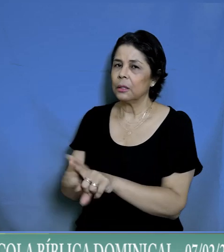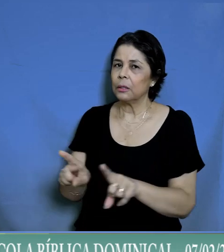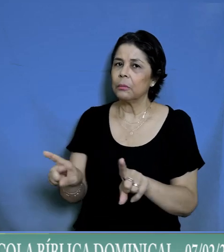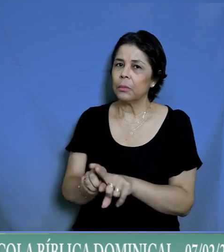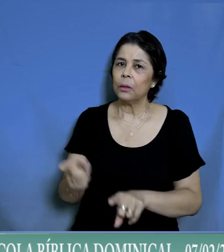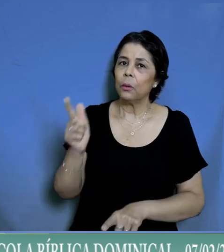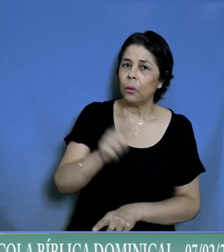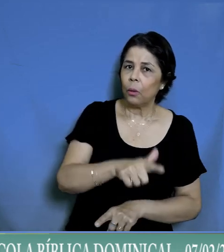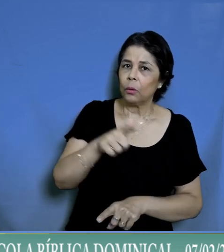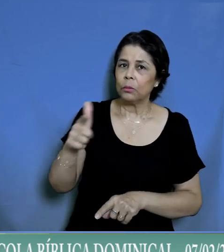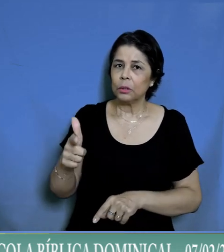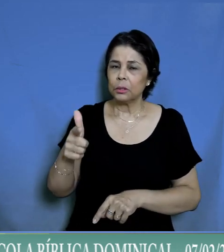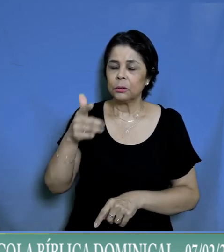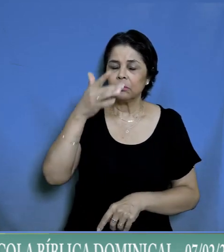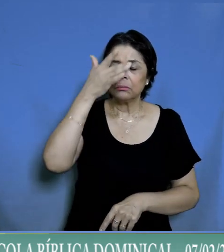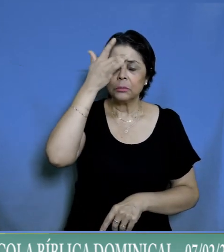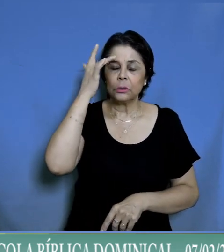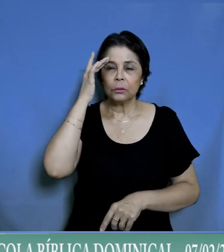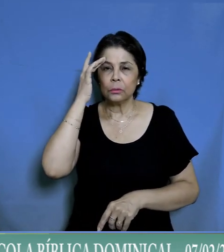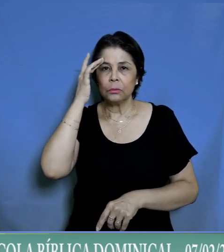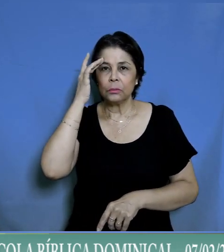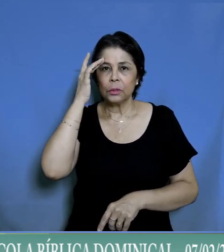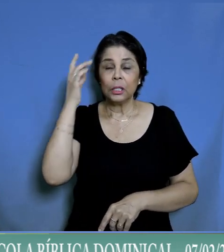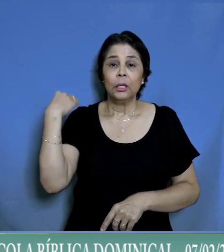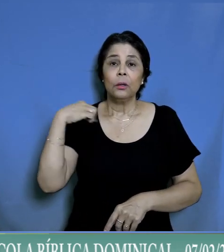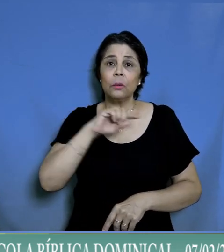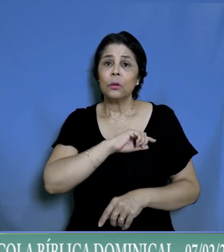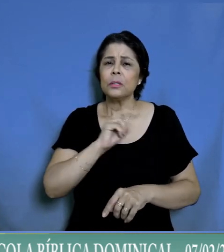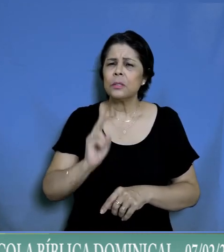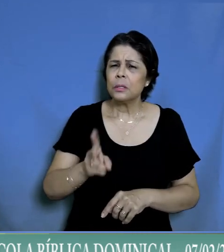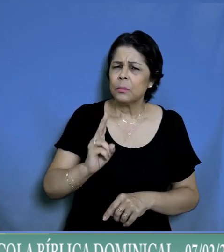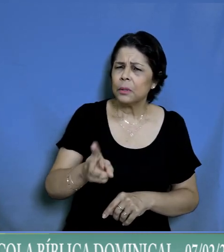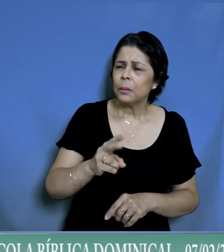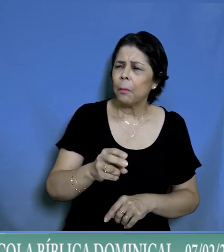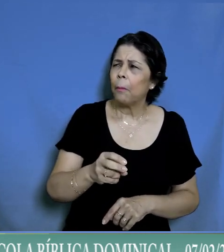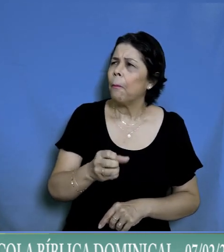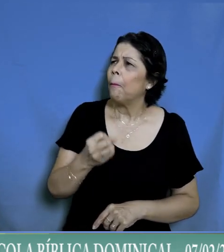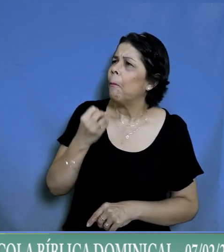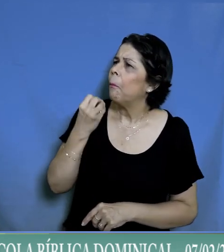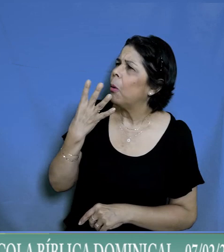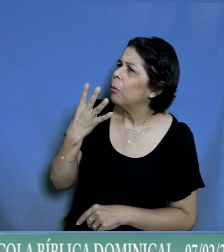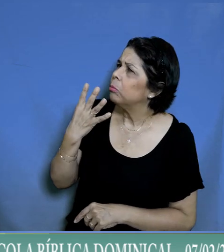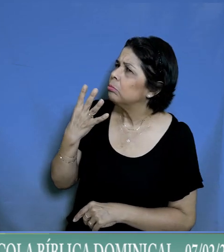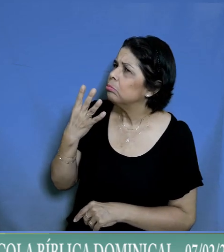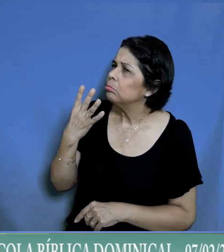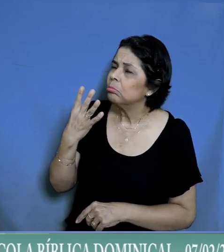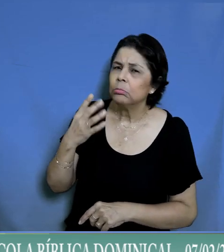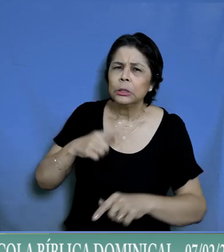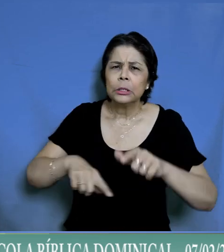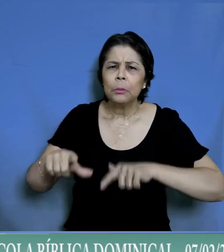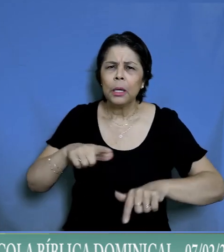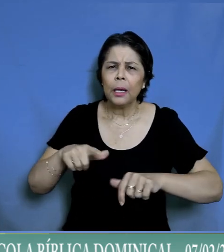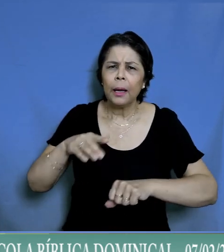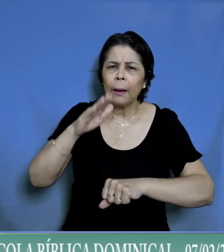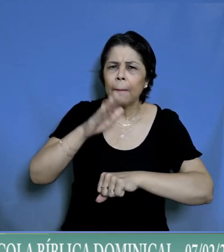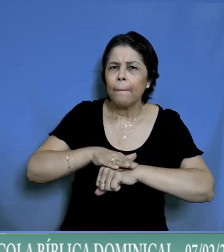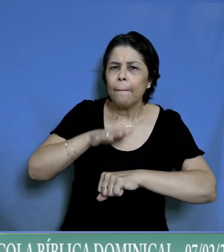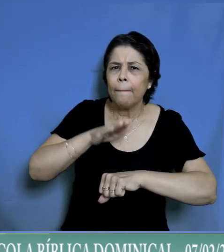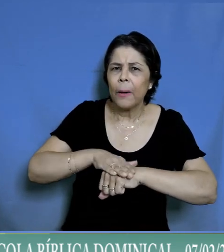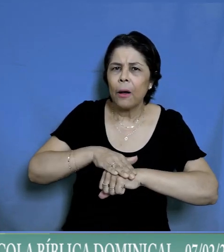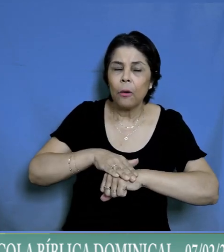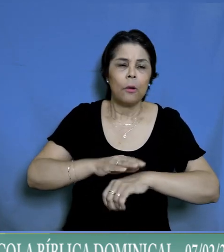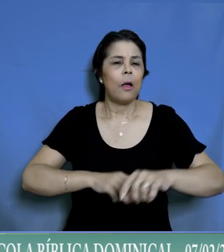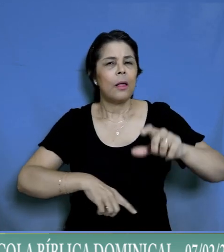trabalhe fazendo com as próprias mãos o que é bom. Um dia, um sapateiro se converteu e